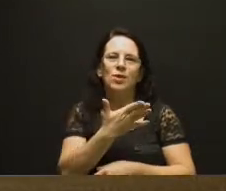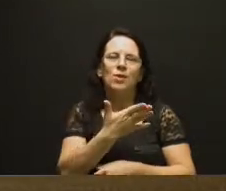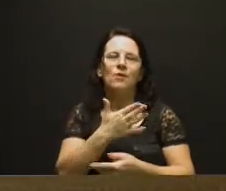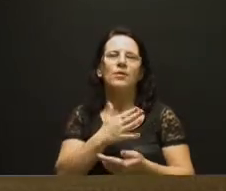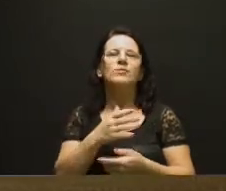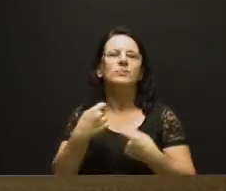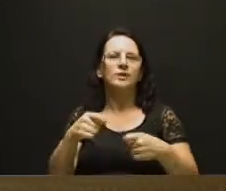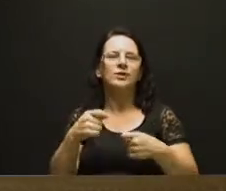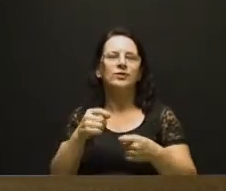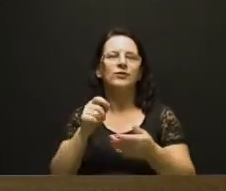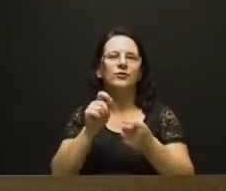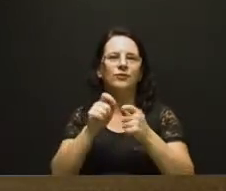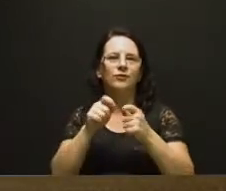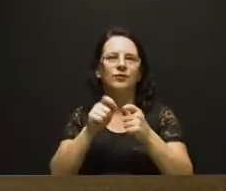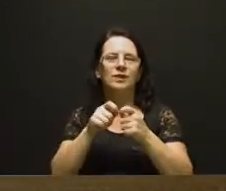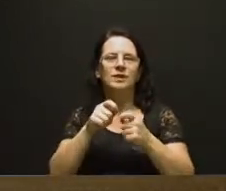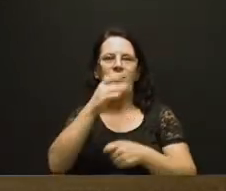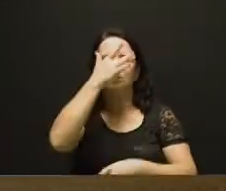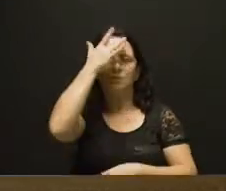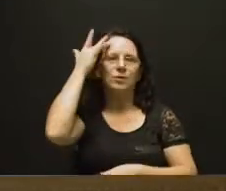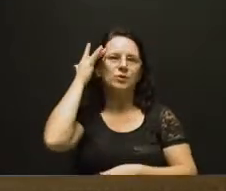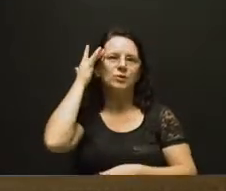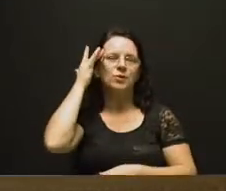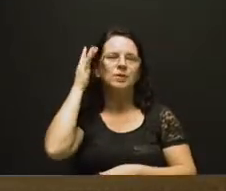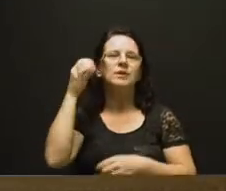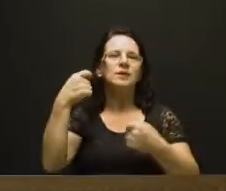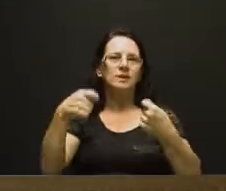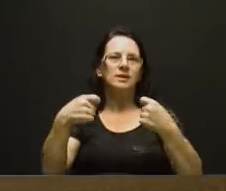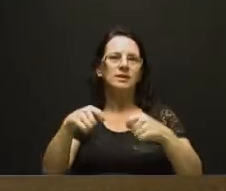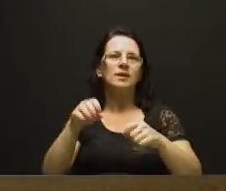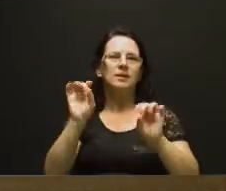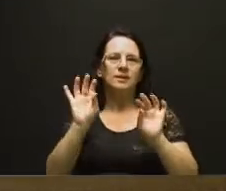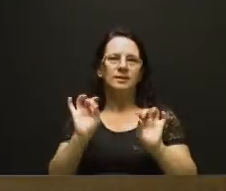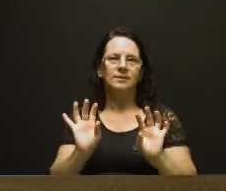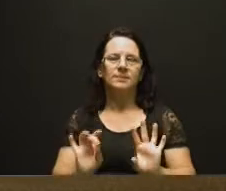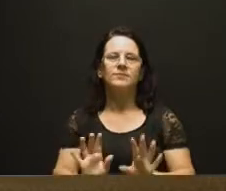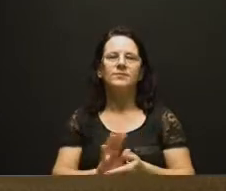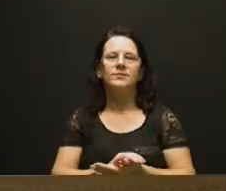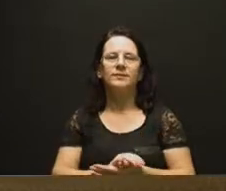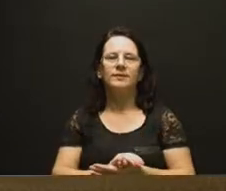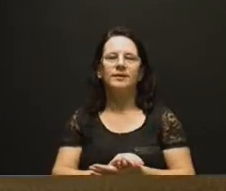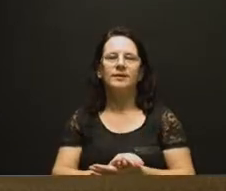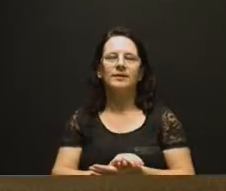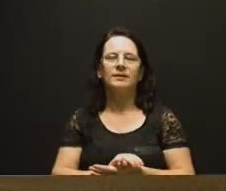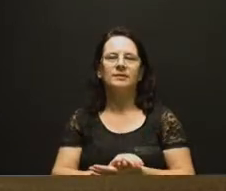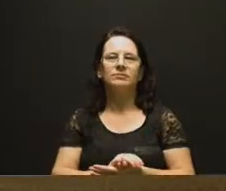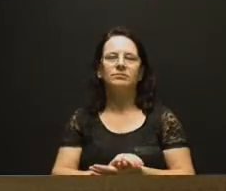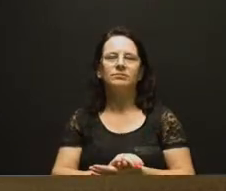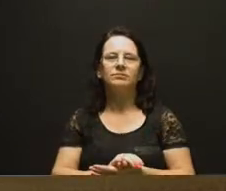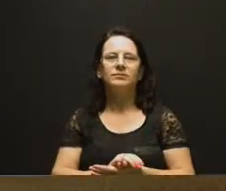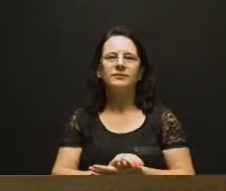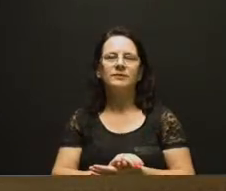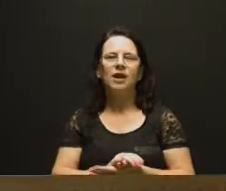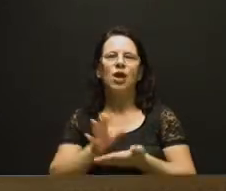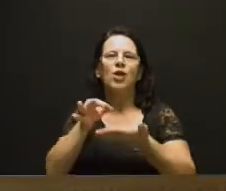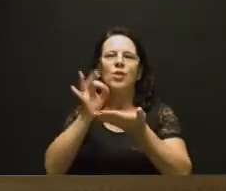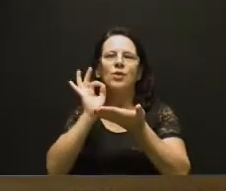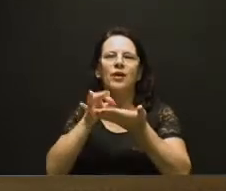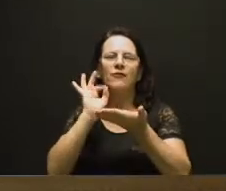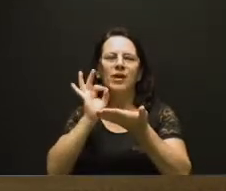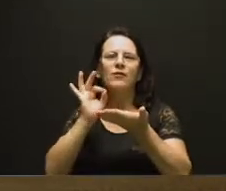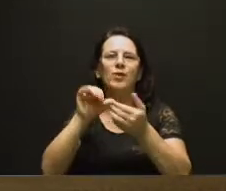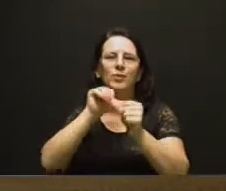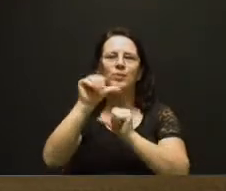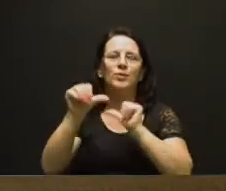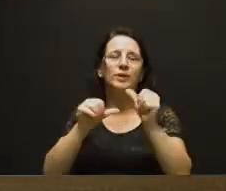eu tenho que fazer em relação aos portadores de necessidades especiais ela é a hora que eu falo café da manhã filha vá mudar a